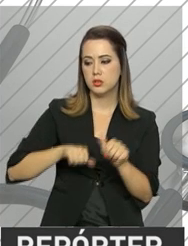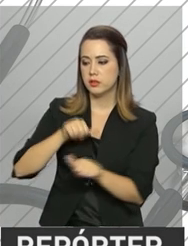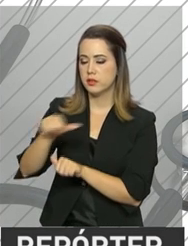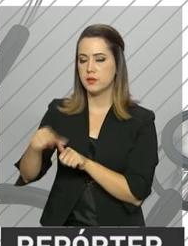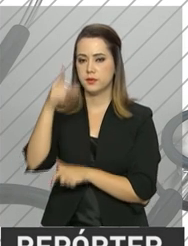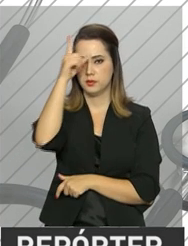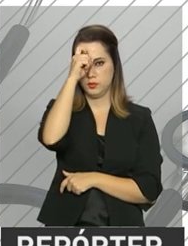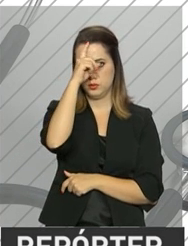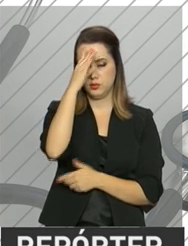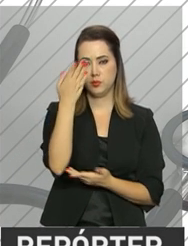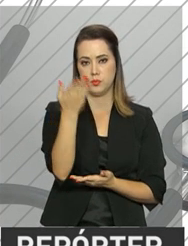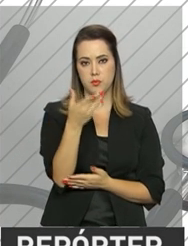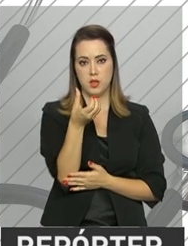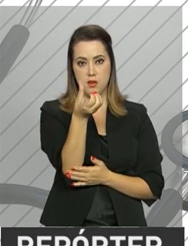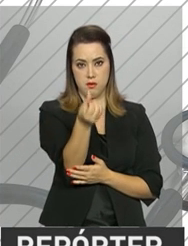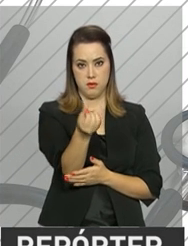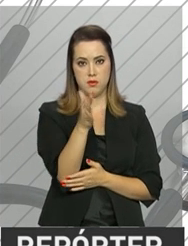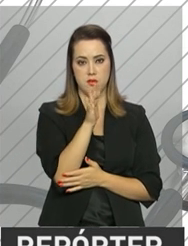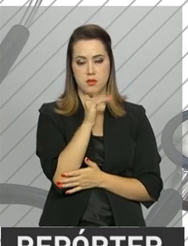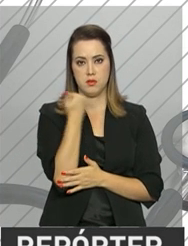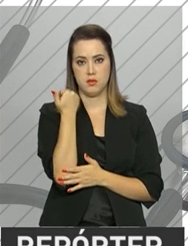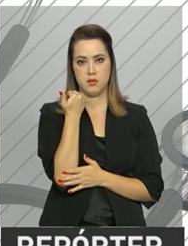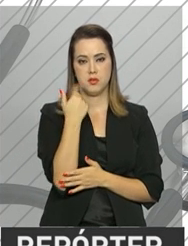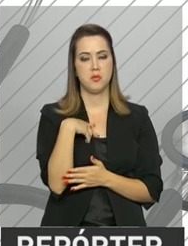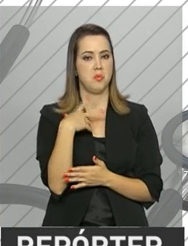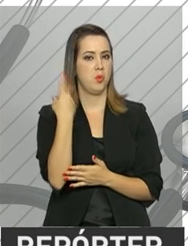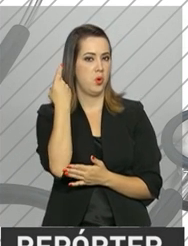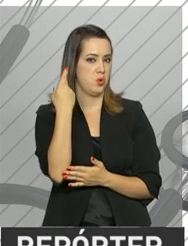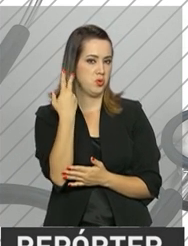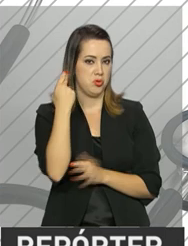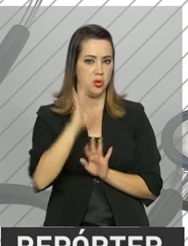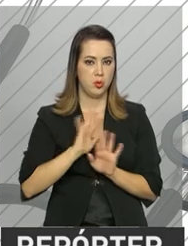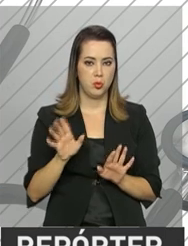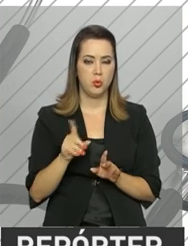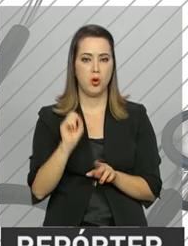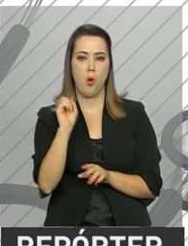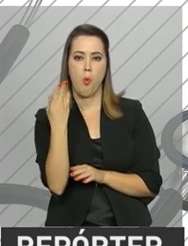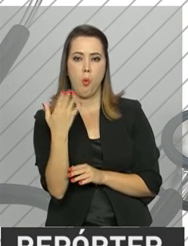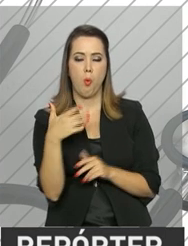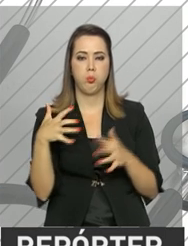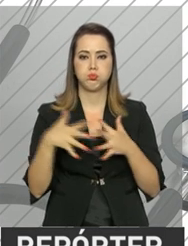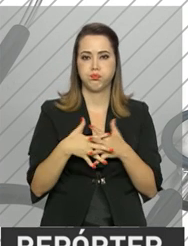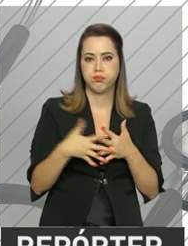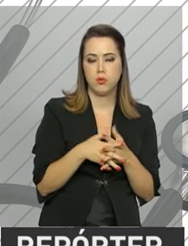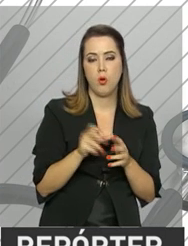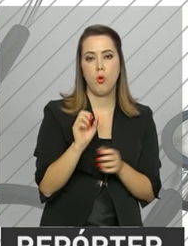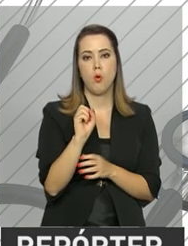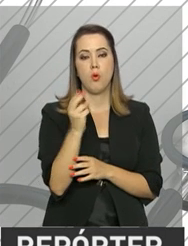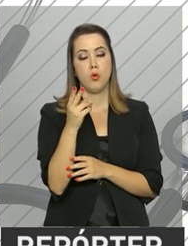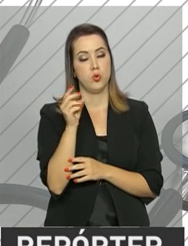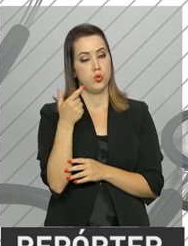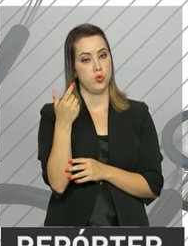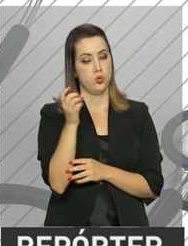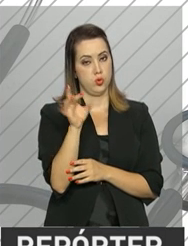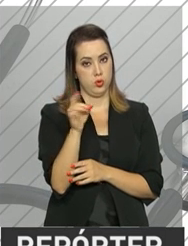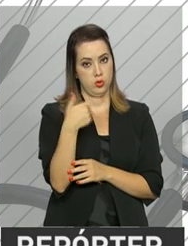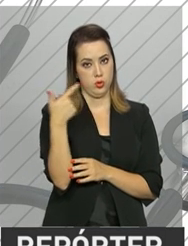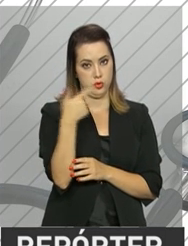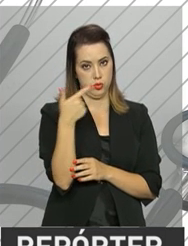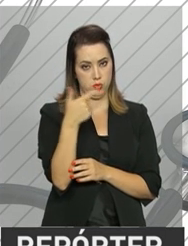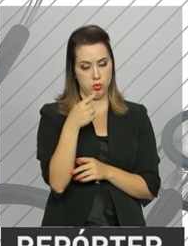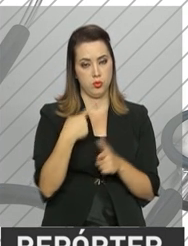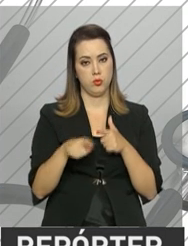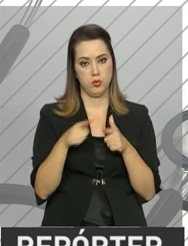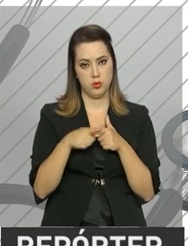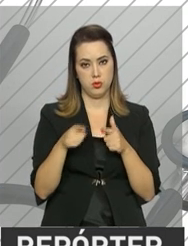Foram registradas 6 mortes por causas naturais ou brigas e apenas 2 casos suspeitos de acidentes químicos.